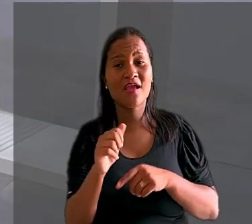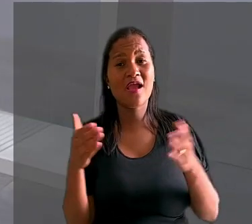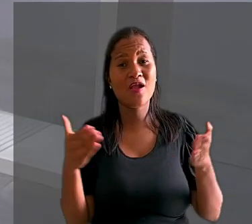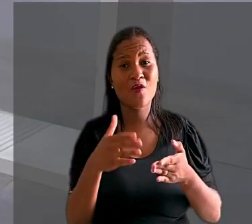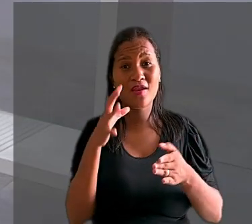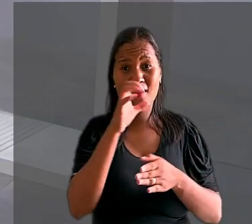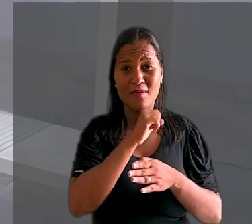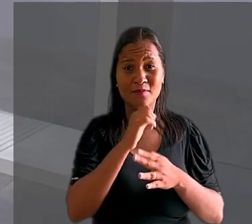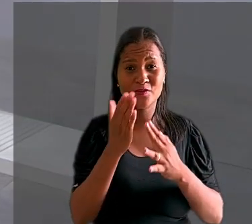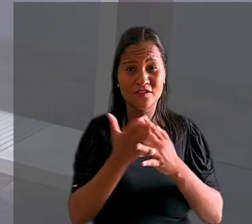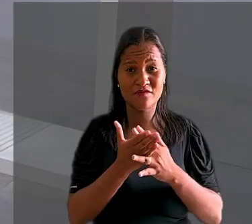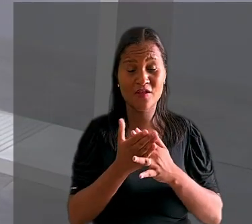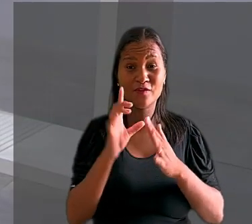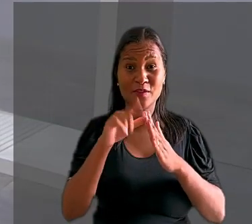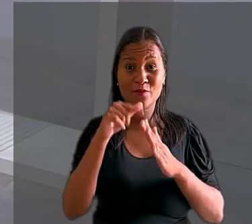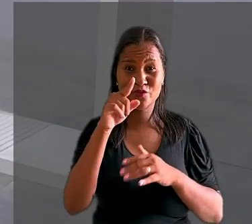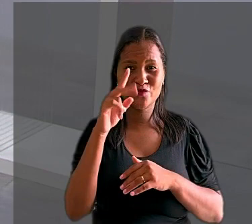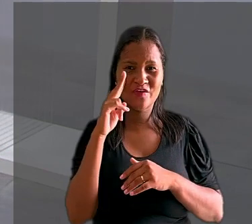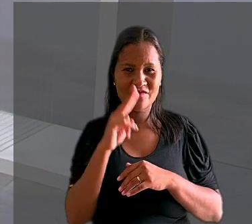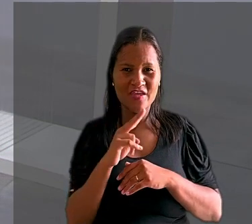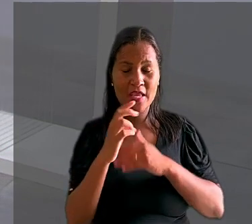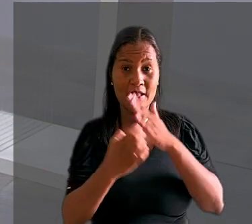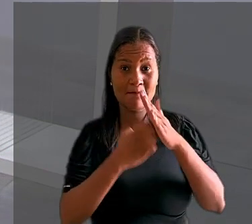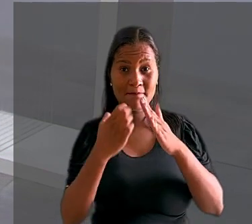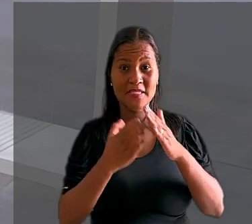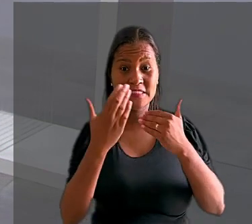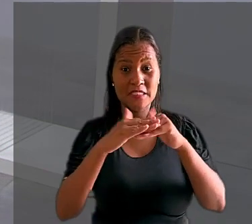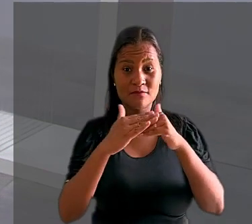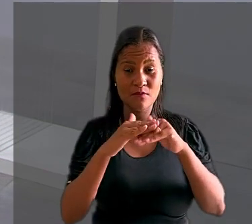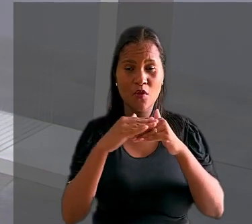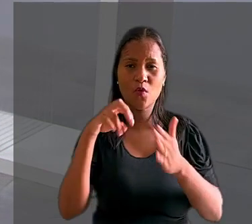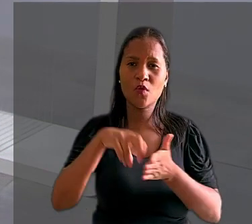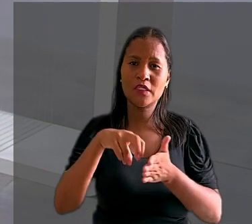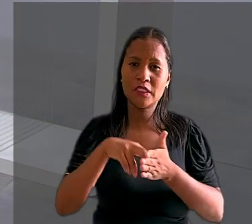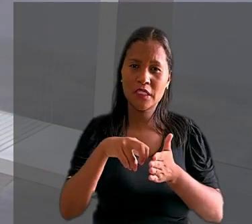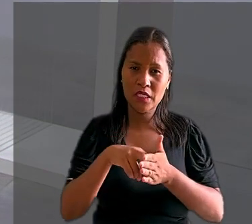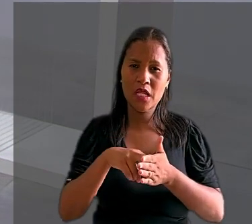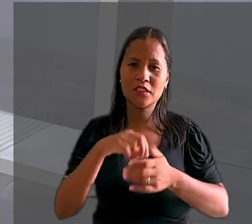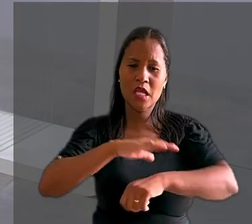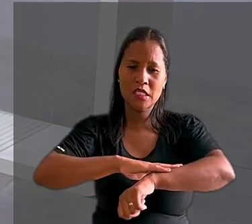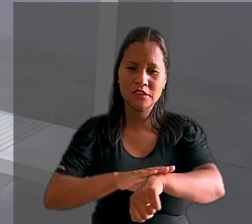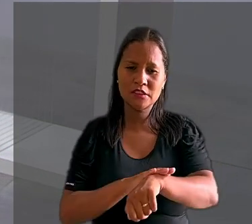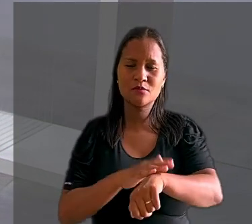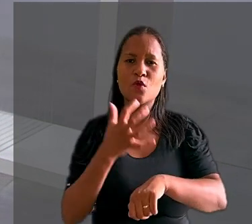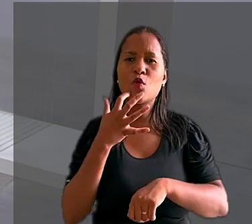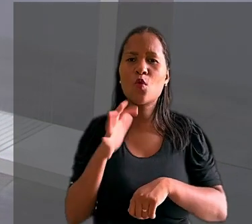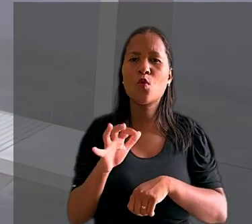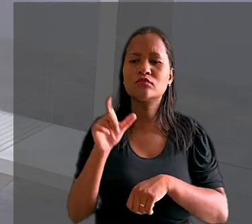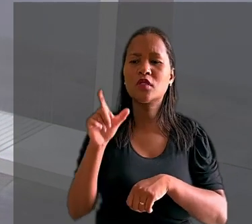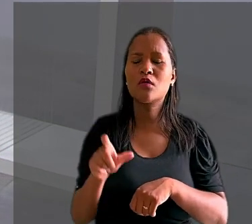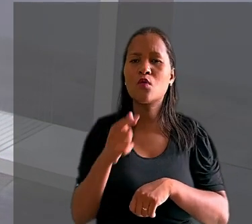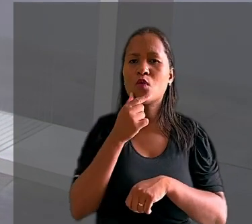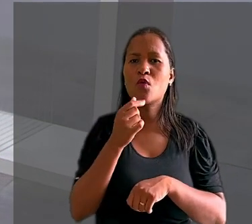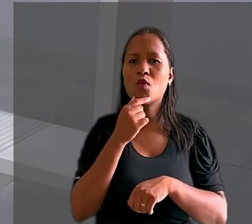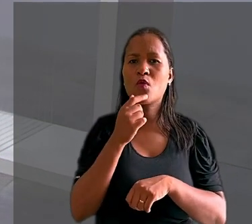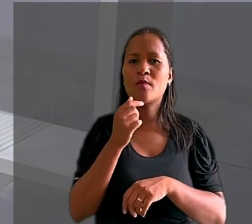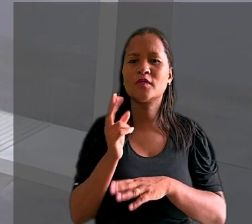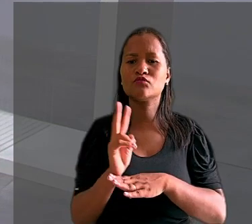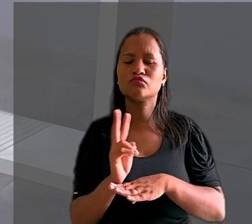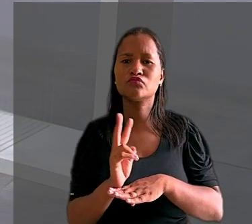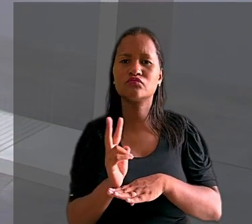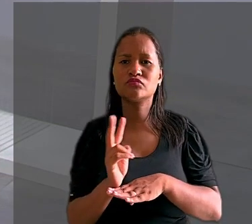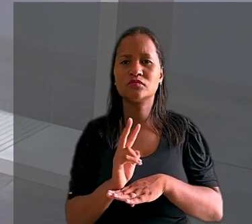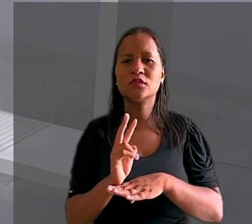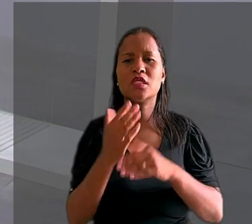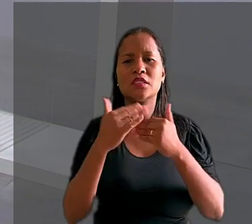breve intervalo e a seguir você vai ver: empresa de transporte é condenada por crime de racismo contra agente de trânsito. É daqui